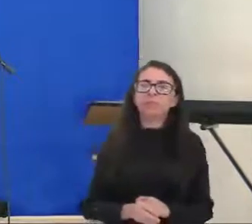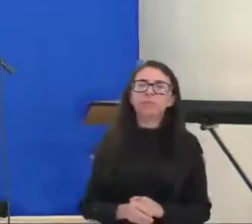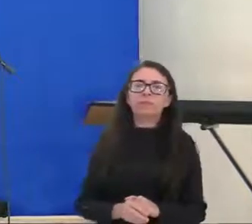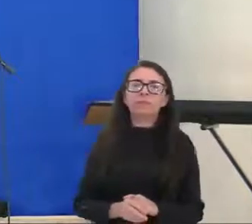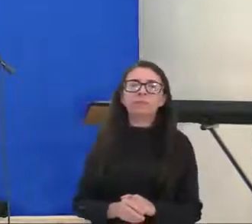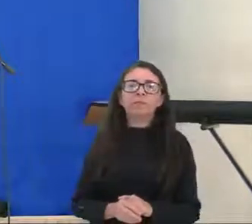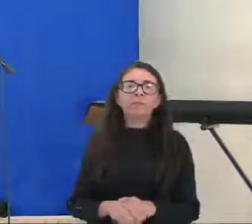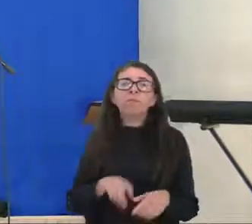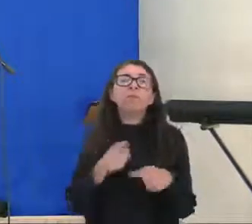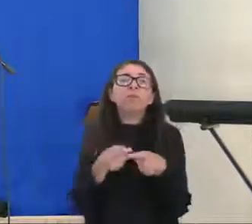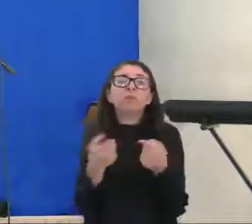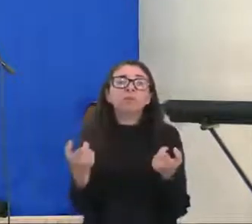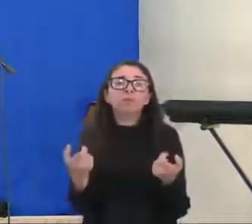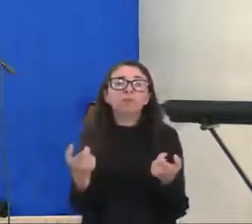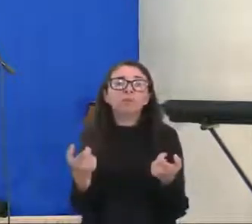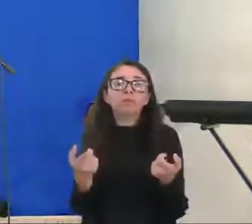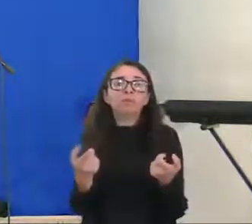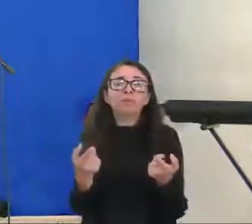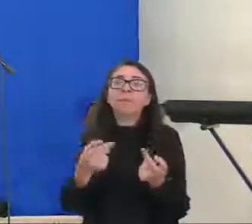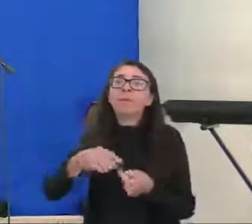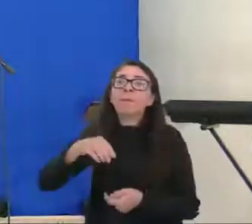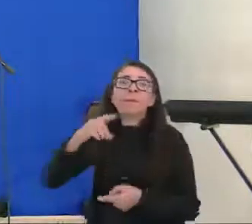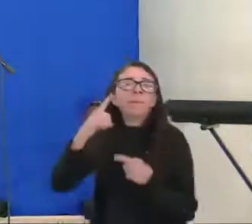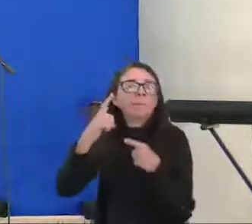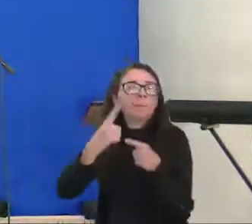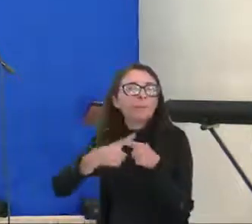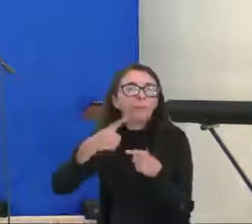um conforme ele lhe apraz, aquilo que ele quer.